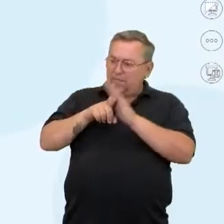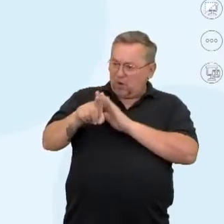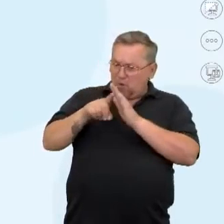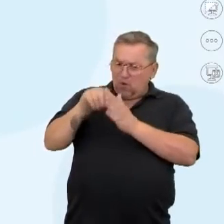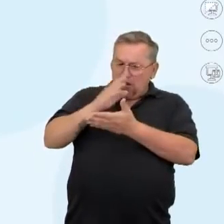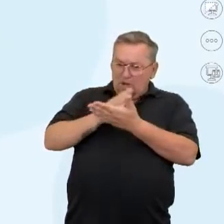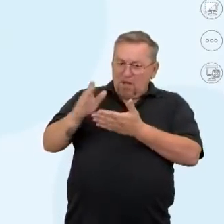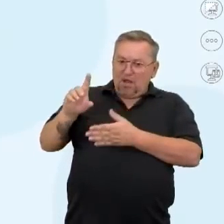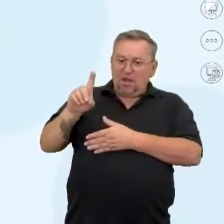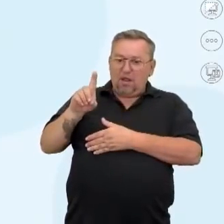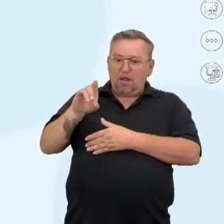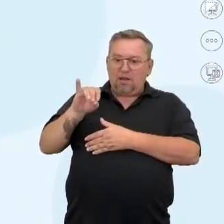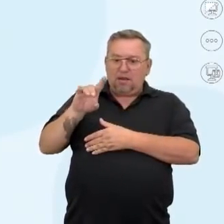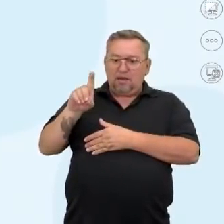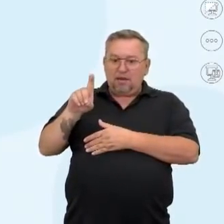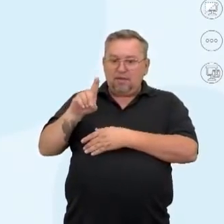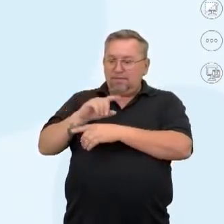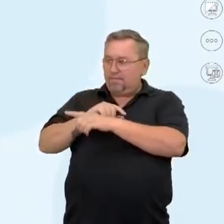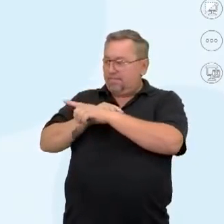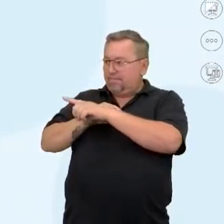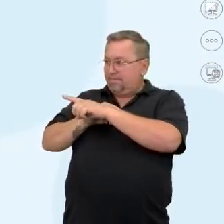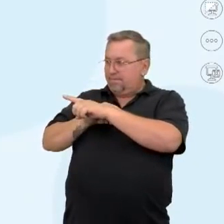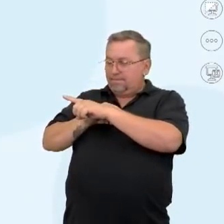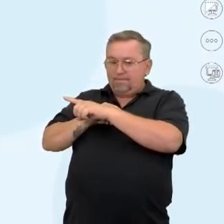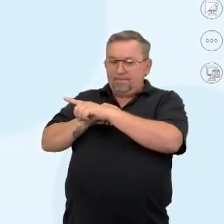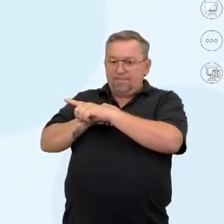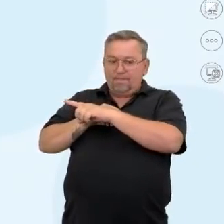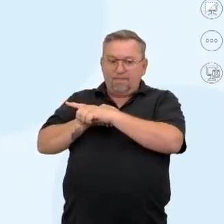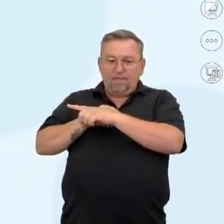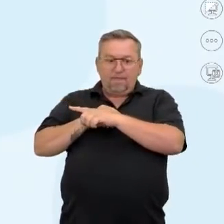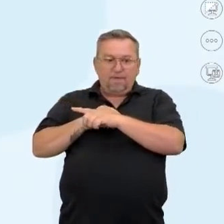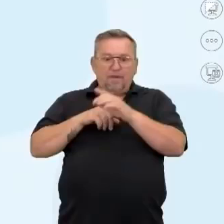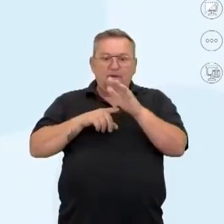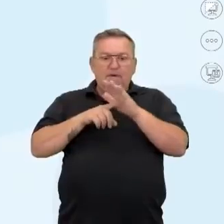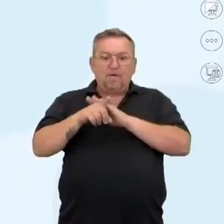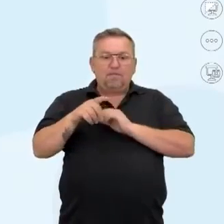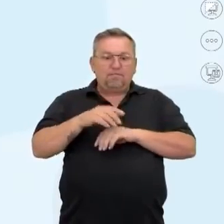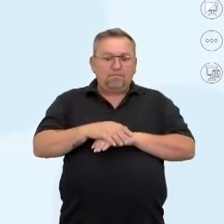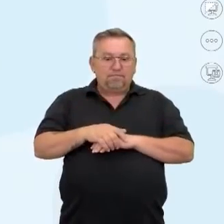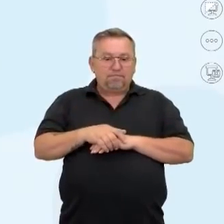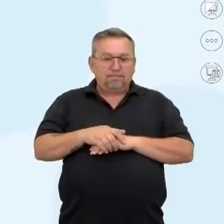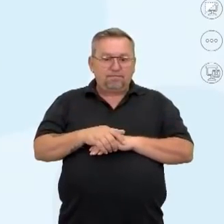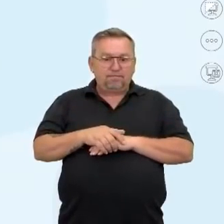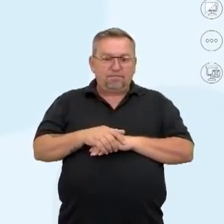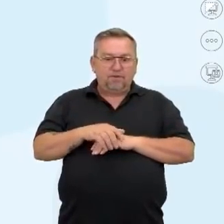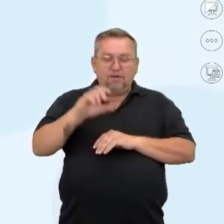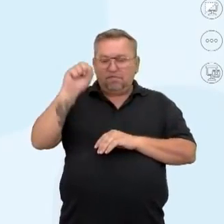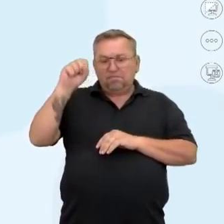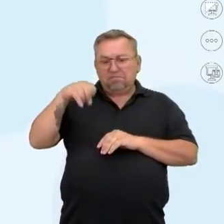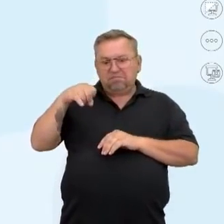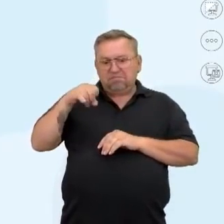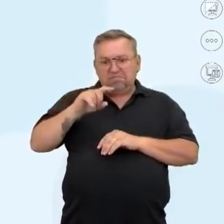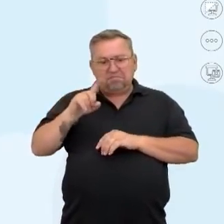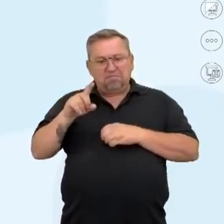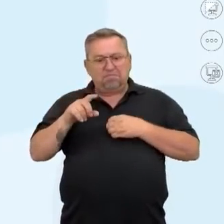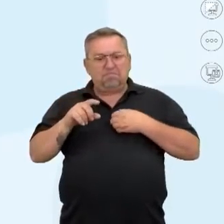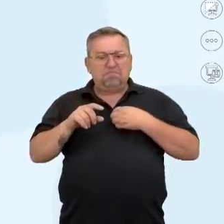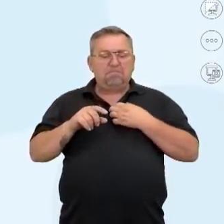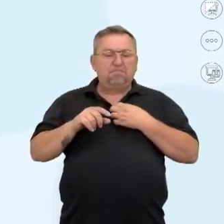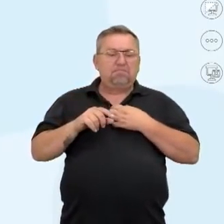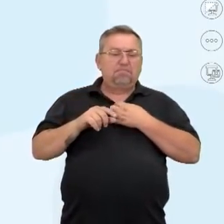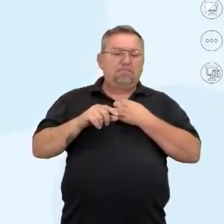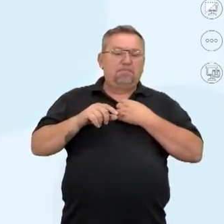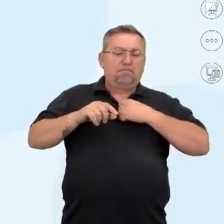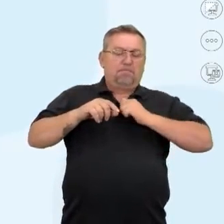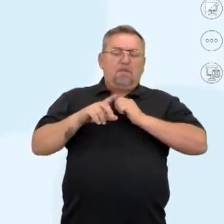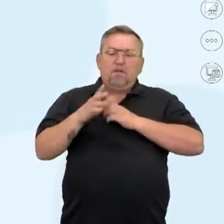com did, como verbo auxiliar, é um tipo de pergunta que é uma yes or no question, né? Porque pergunta,